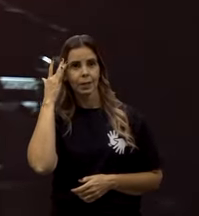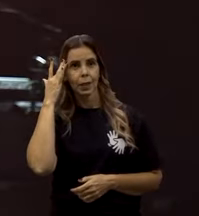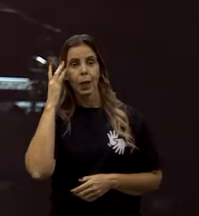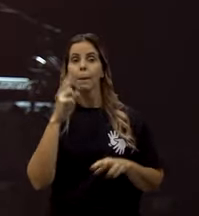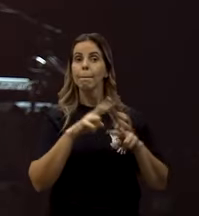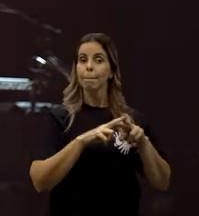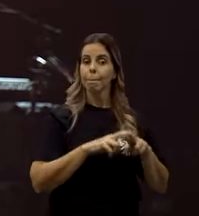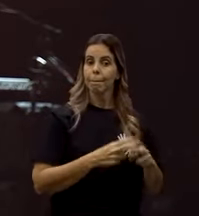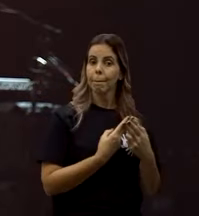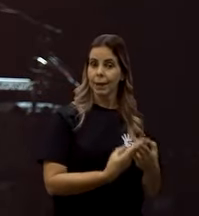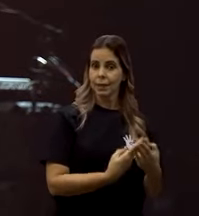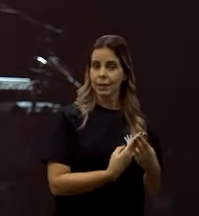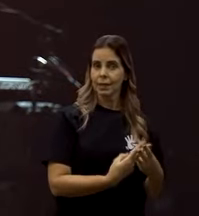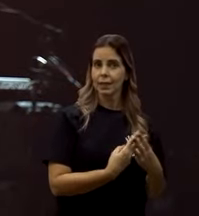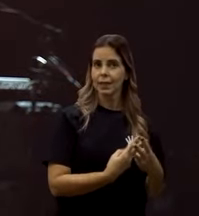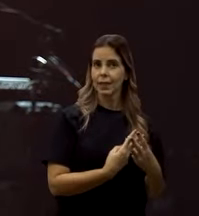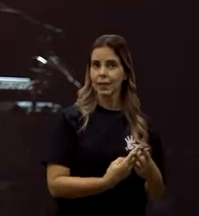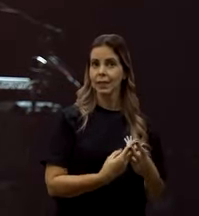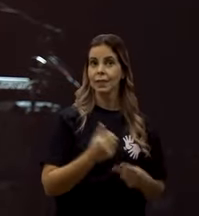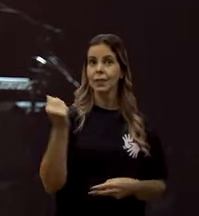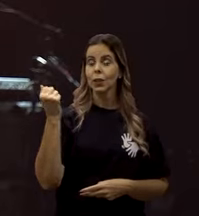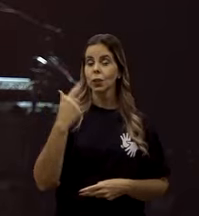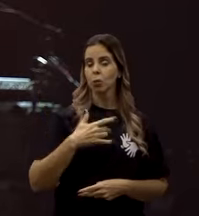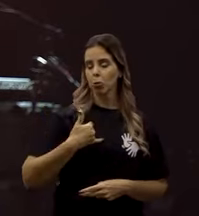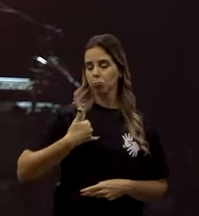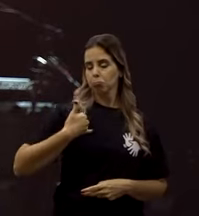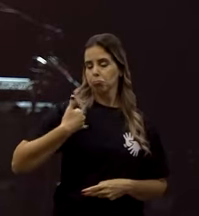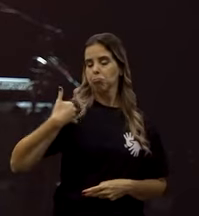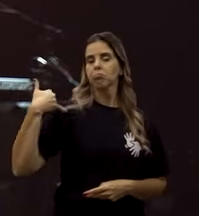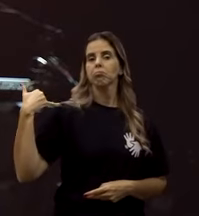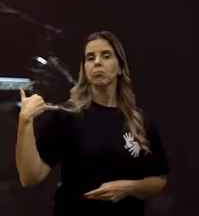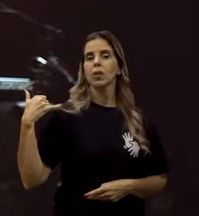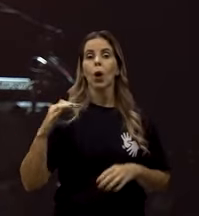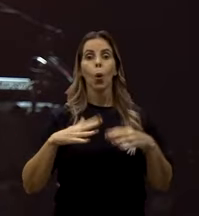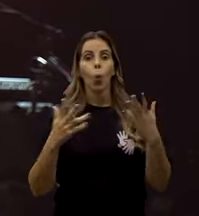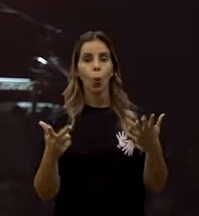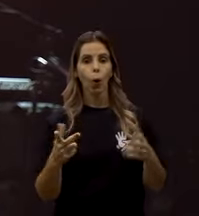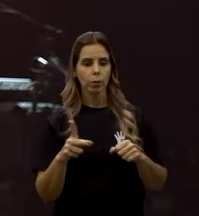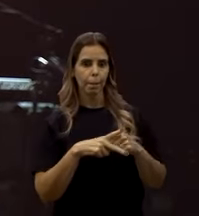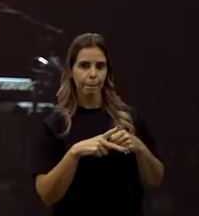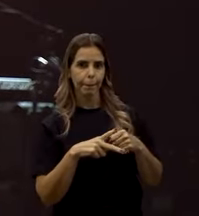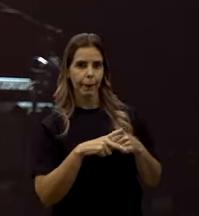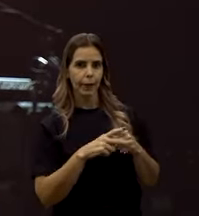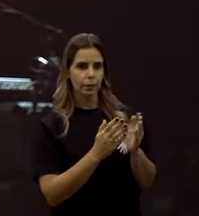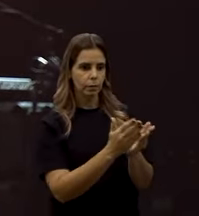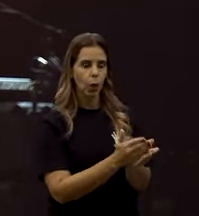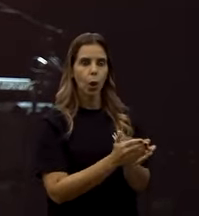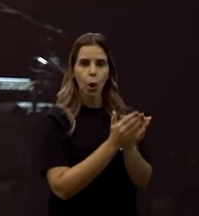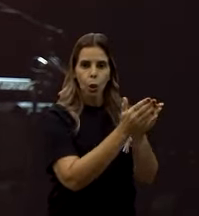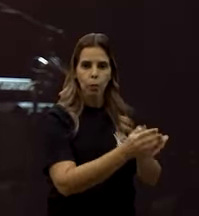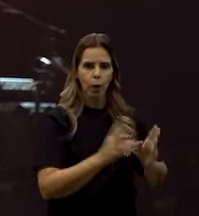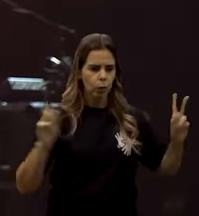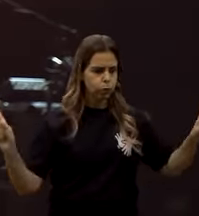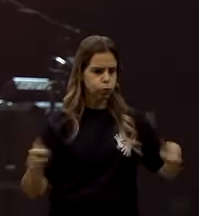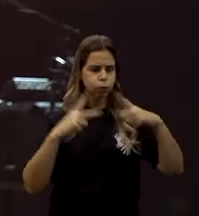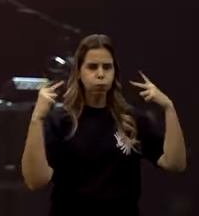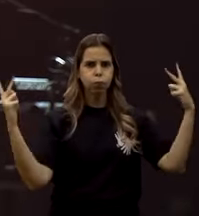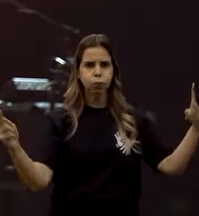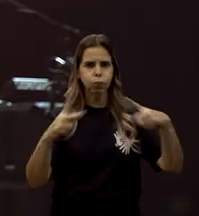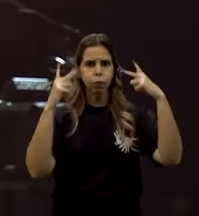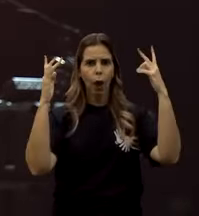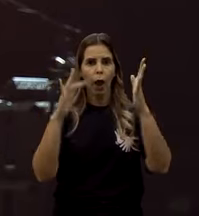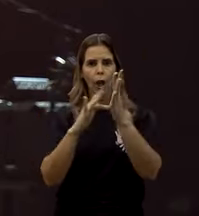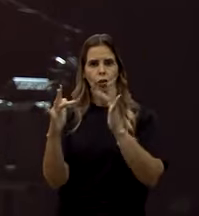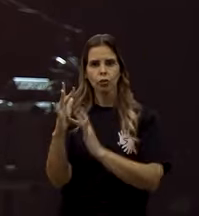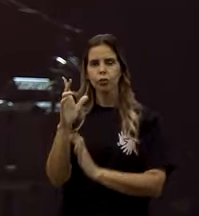dizer quando Pedro tá naquele barco e a tempestade tá muito grande e o vento tá muito contrário todo mundo tá achando que vai se afogar Jesus vem